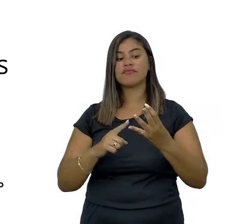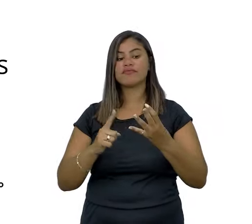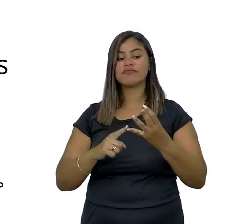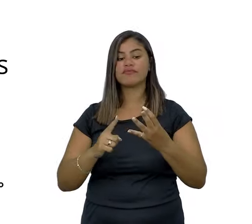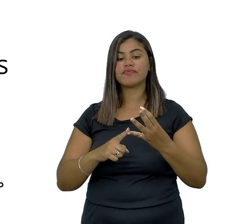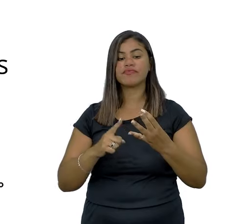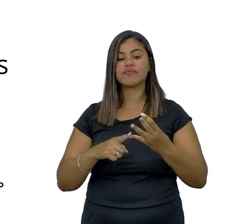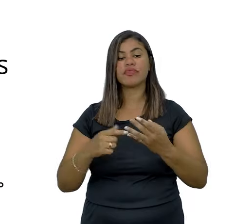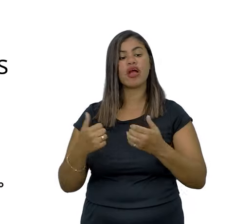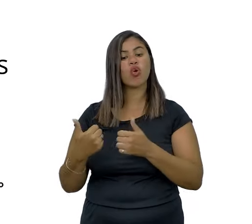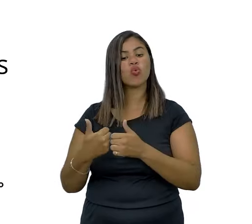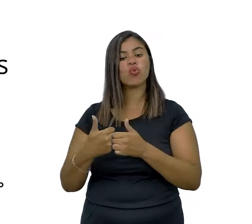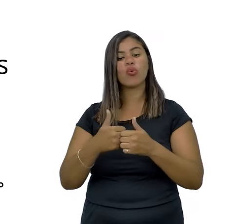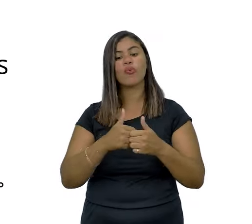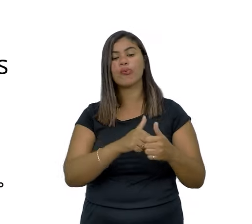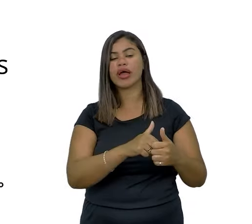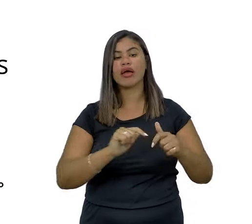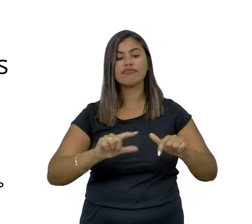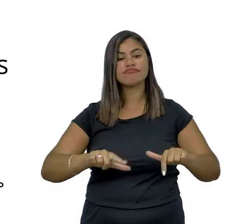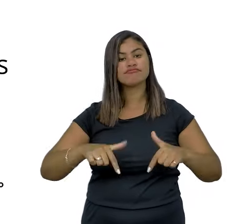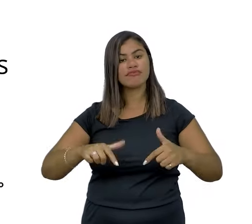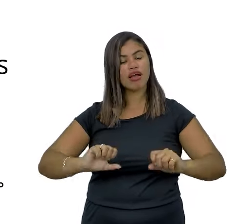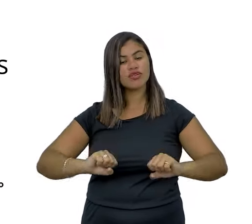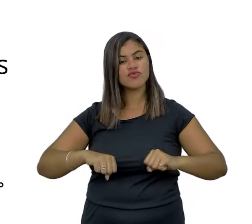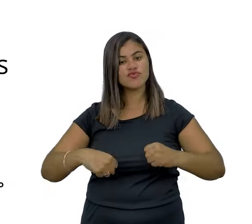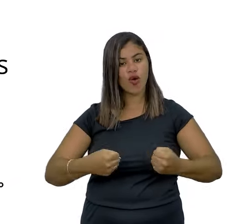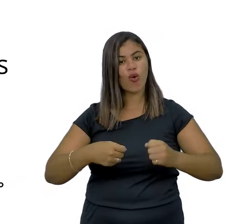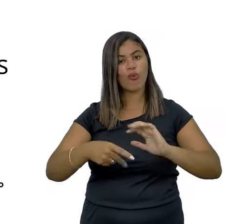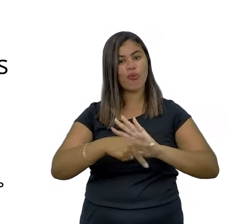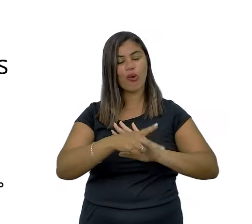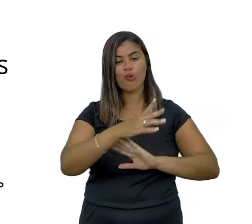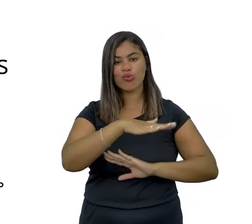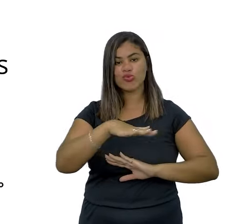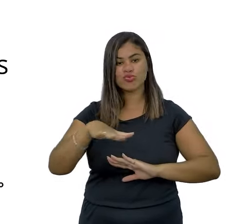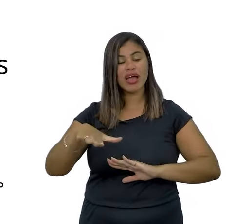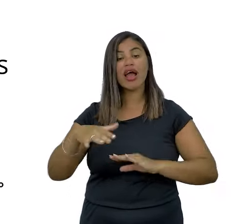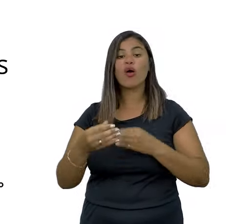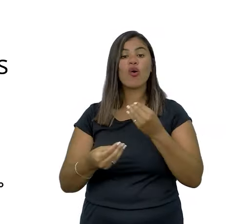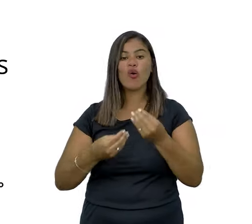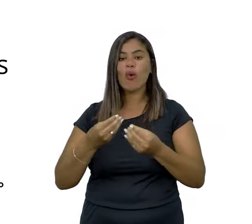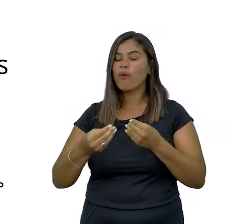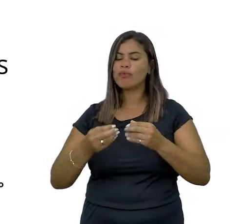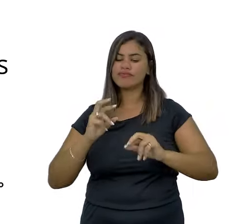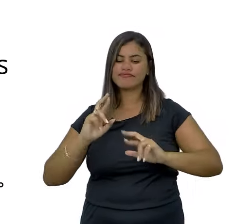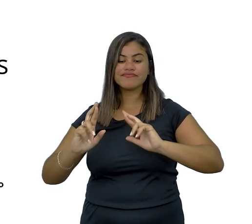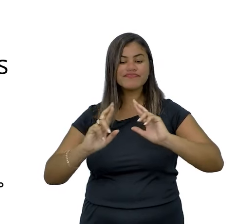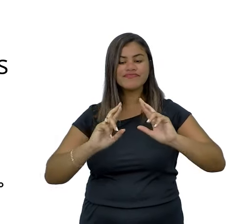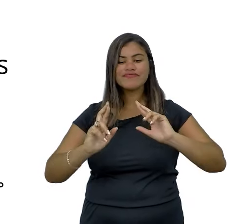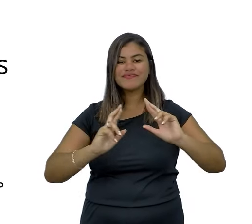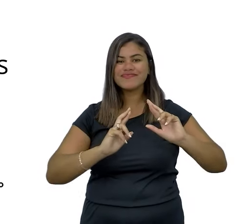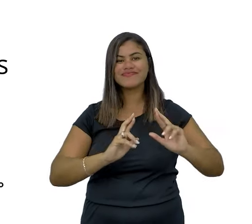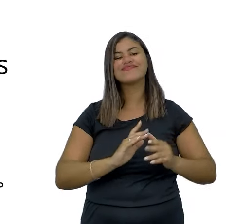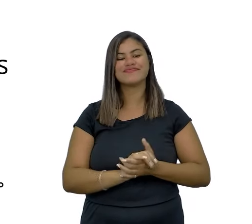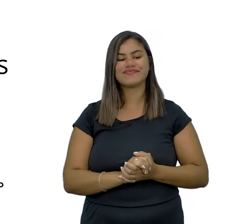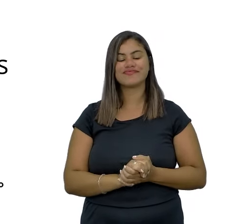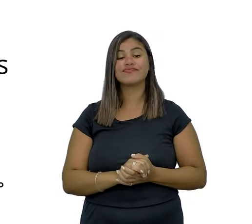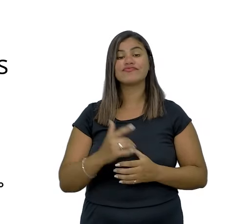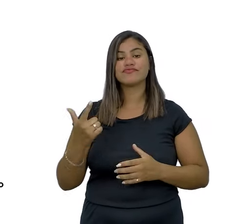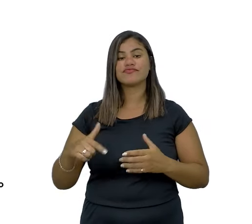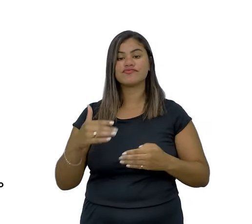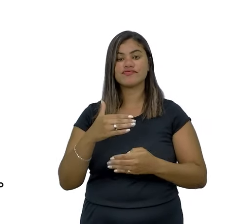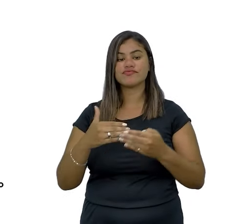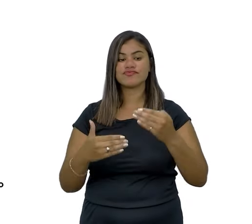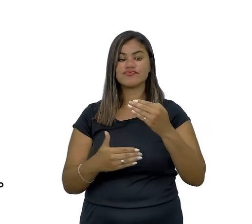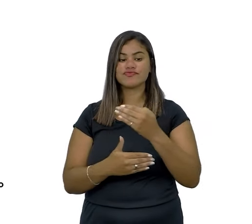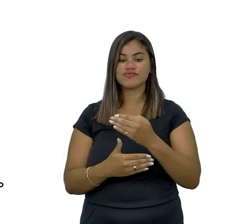E acompanhar a participação e engajamento, né, dando devolutiva desse desenvolvimento. Então, no slide seguinte,